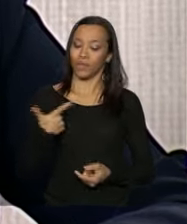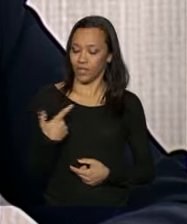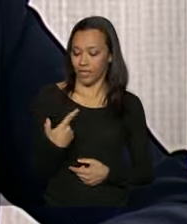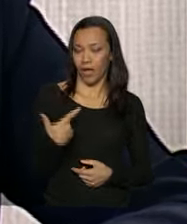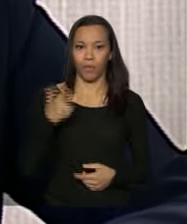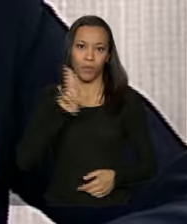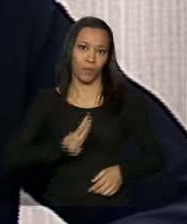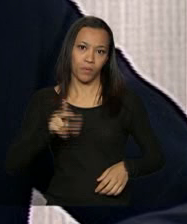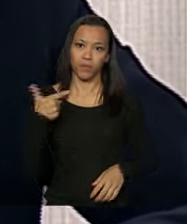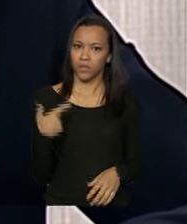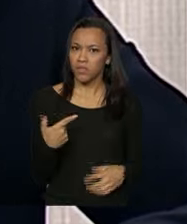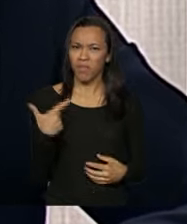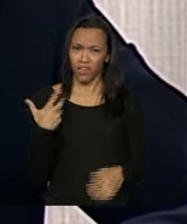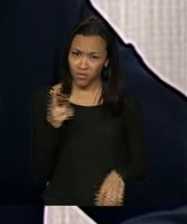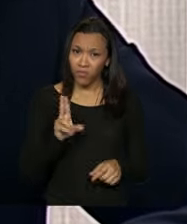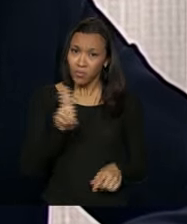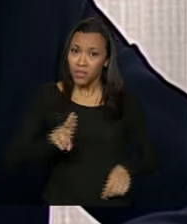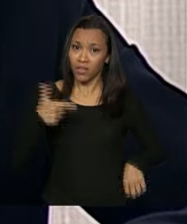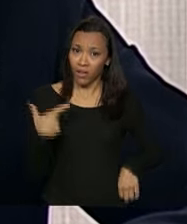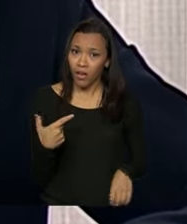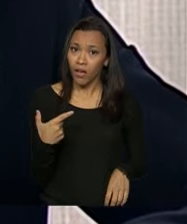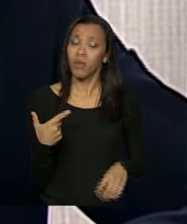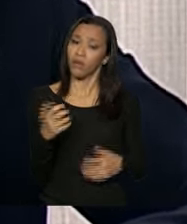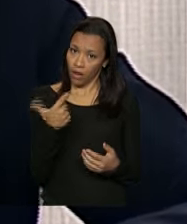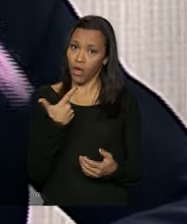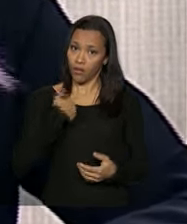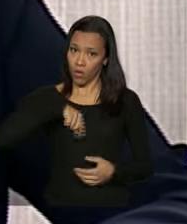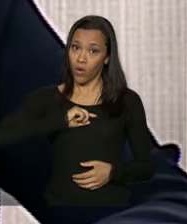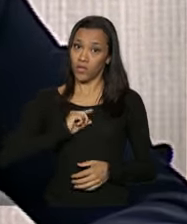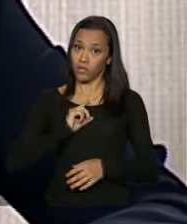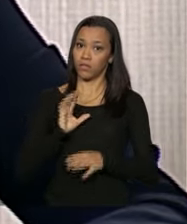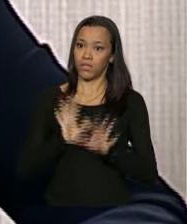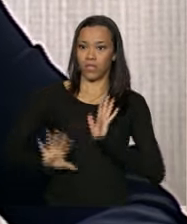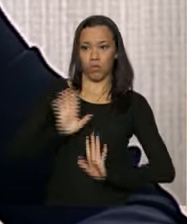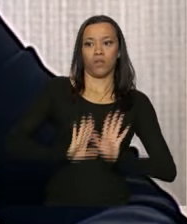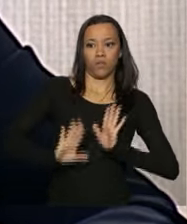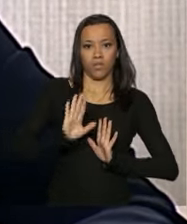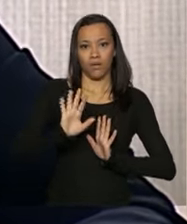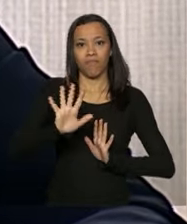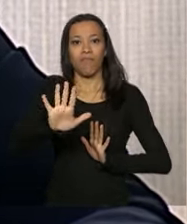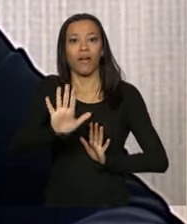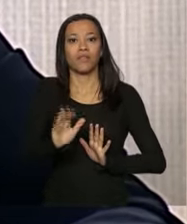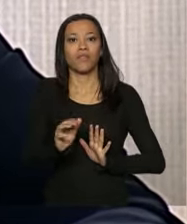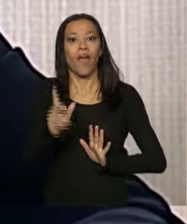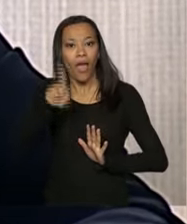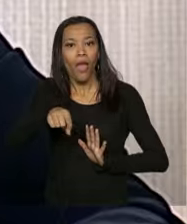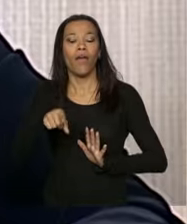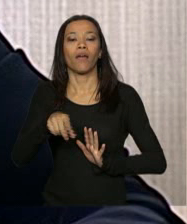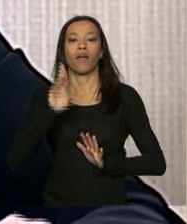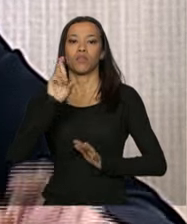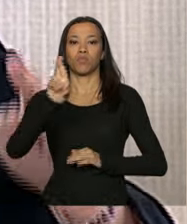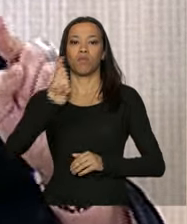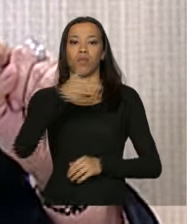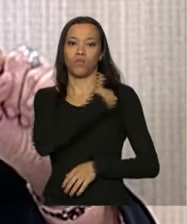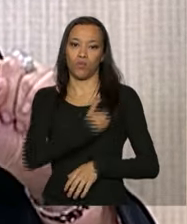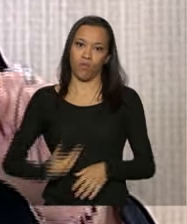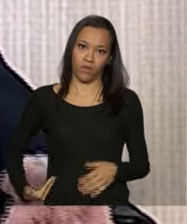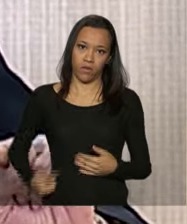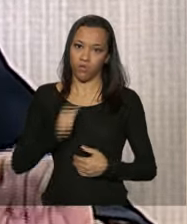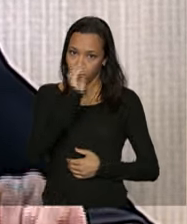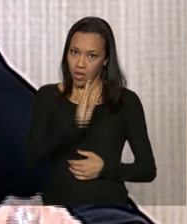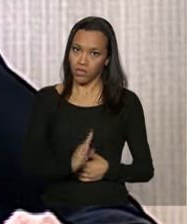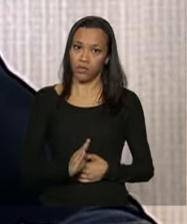defesa não está aliada à arma. Nós temos que ter defesa, mas para isso nós transferimos isso ao Estado brasileiro. Então,